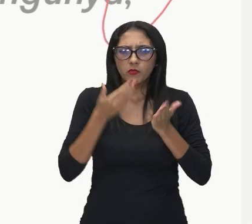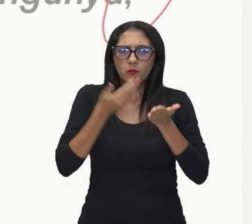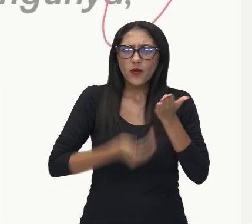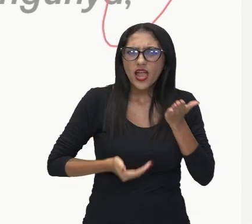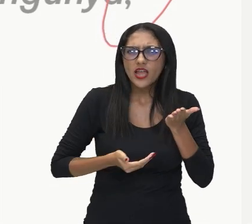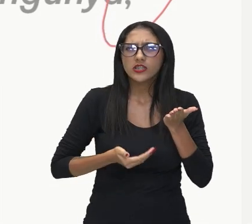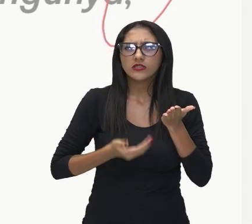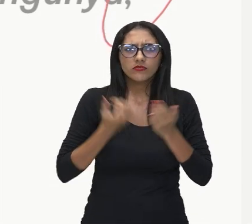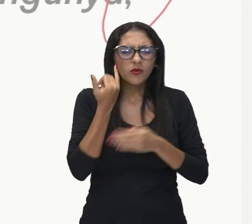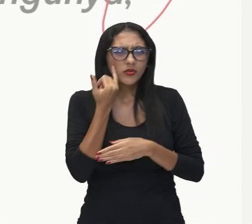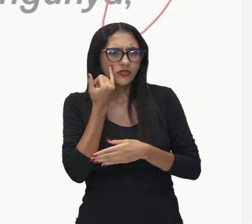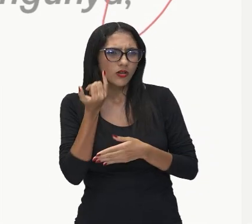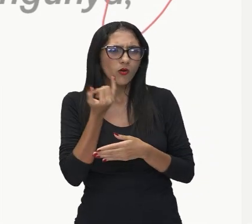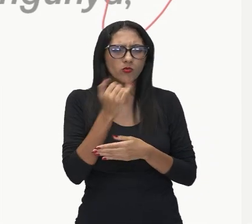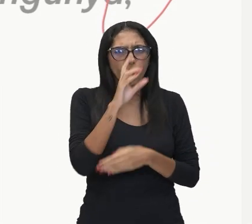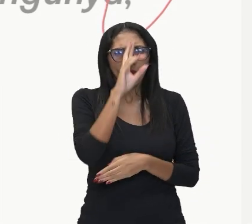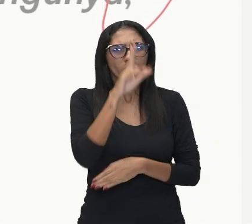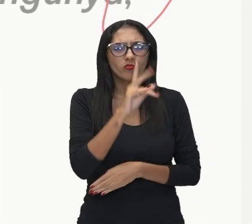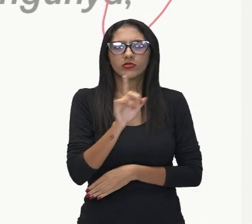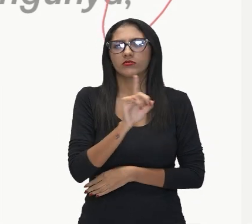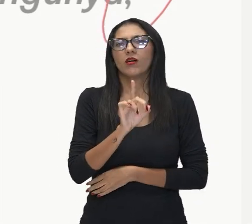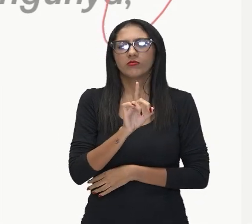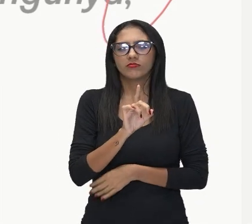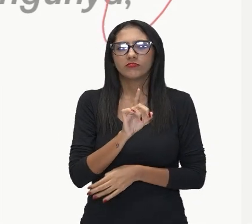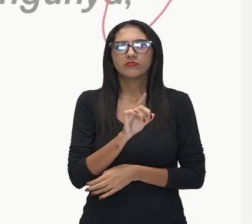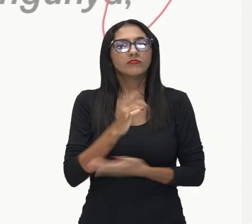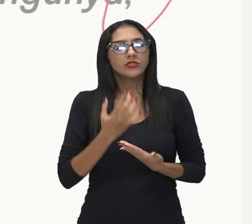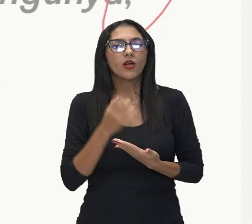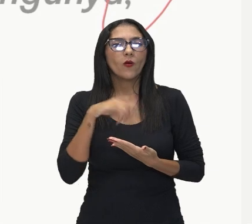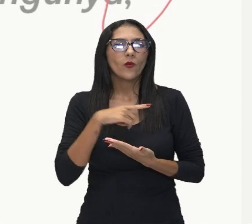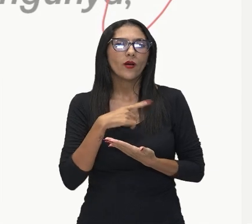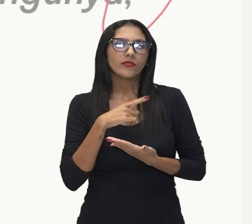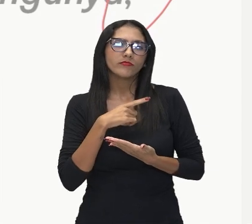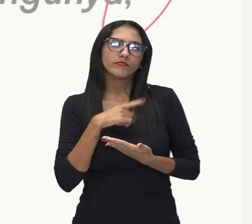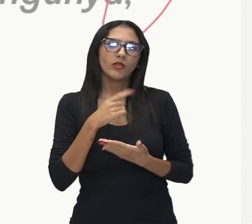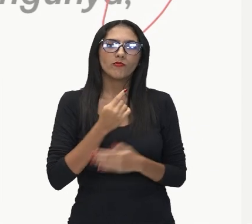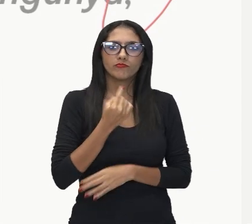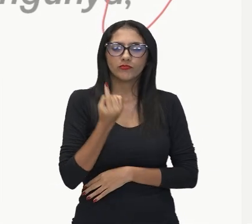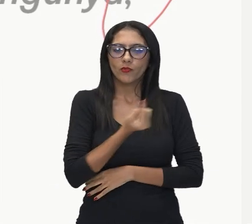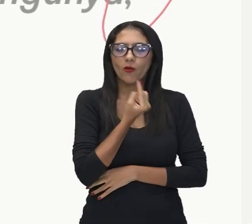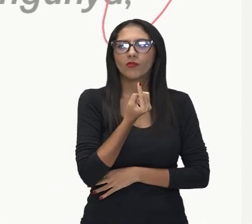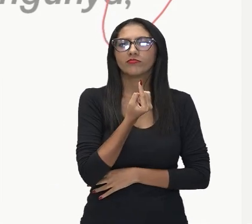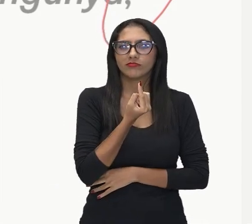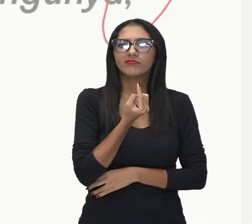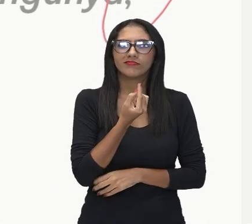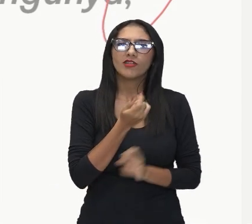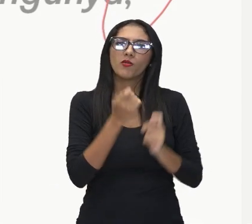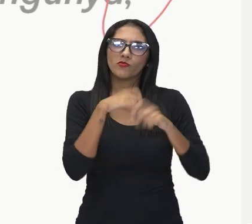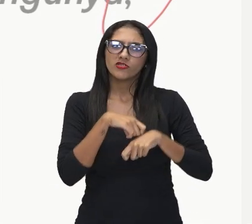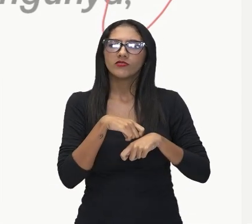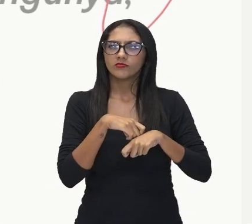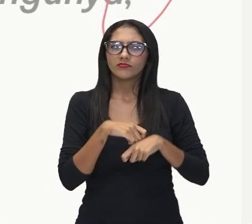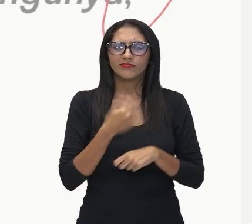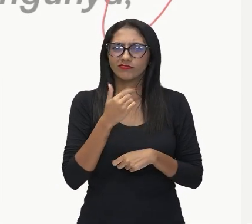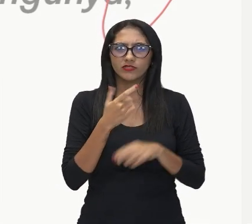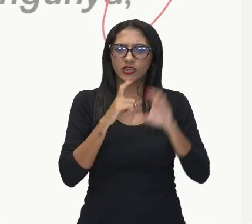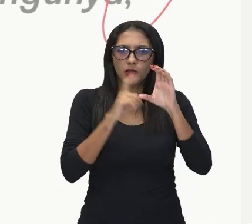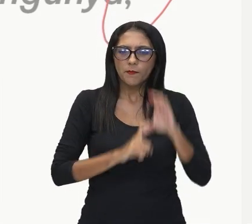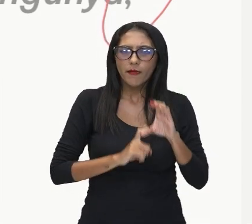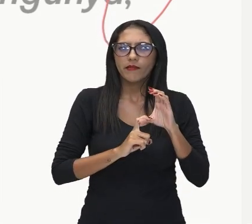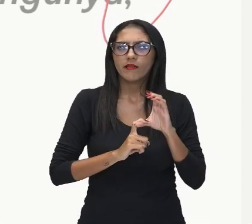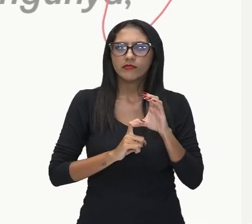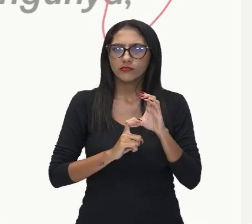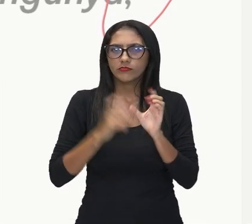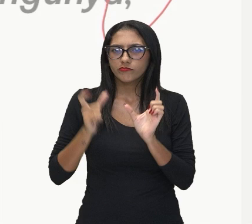fazendo sentido, então elas não exercem uma função sintática, ou seja, elas não têm essa dependência sintática, uma não